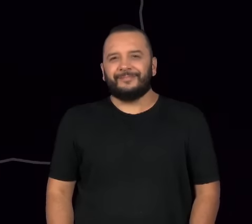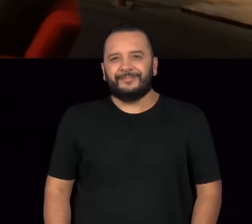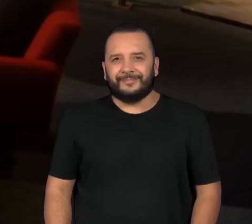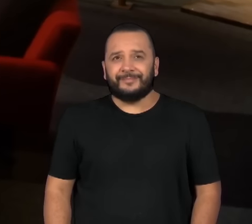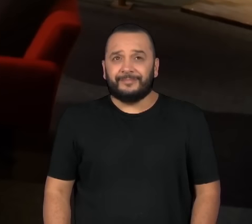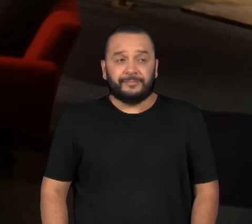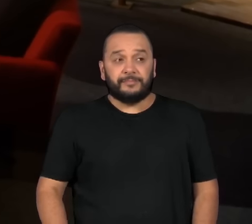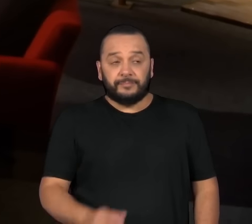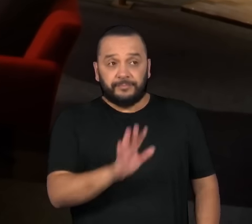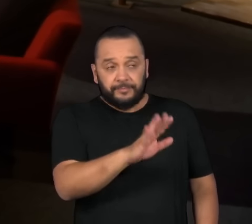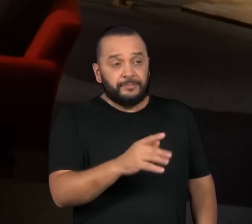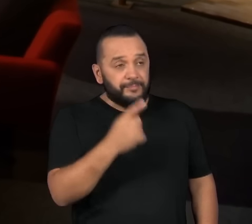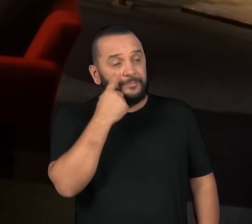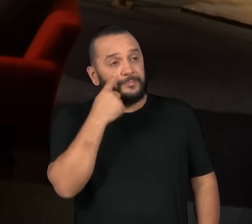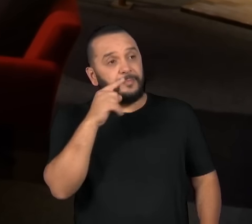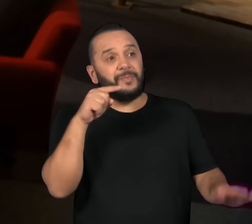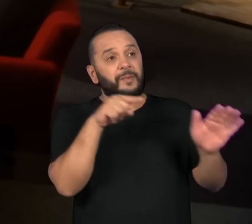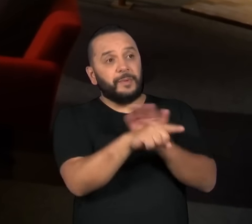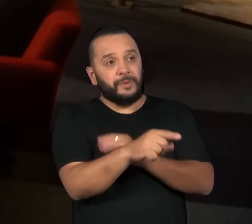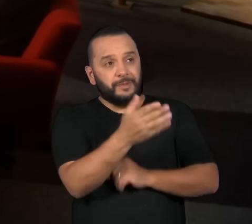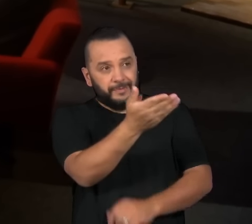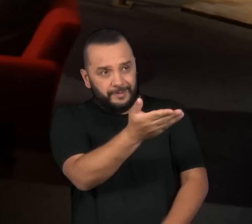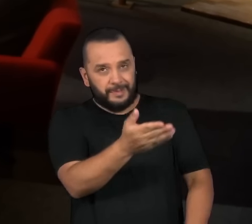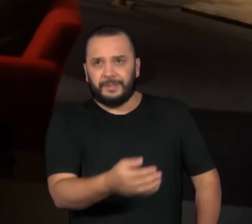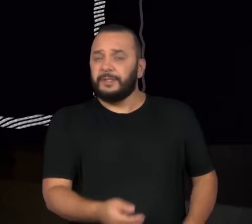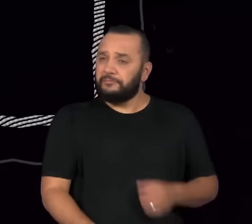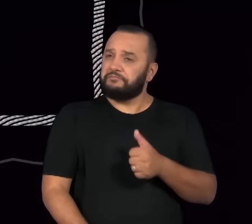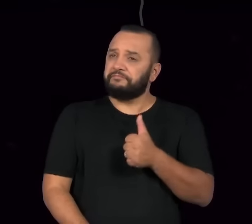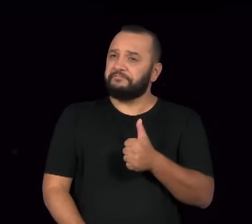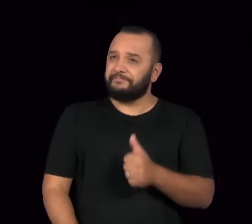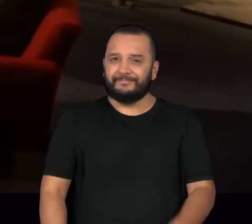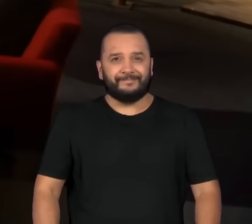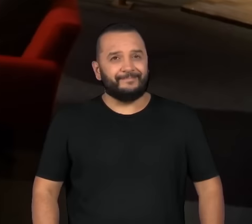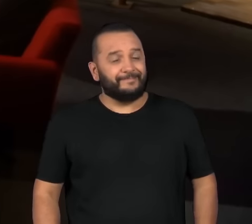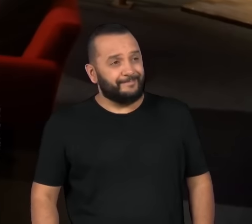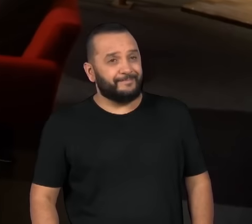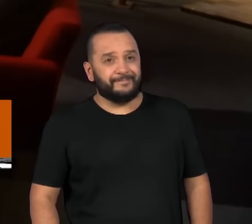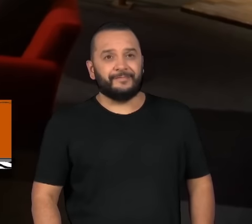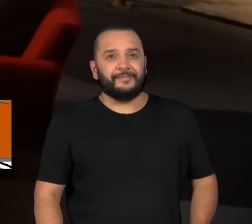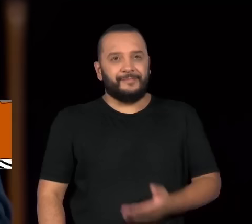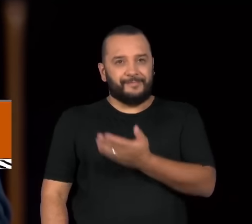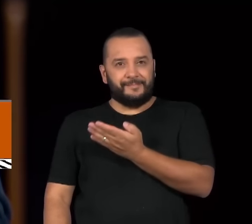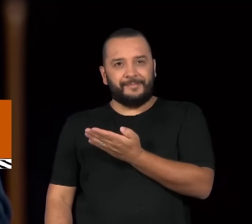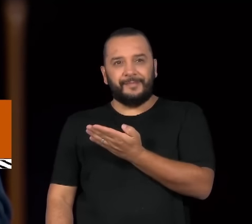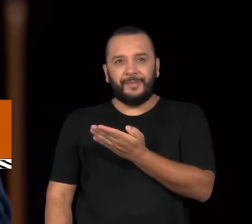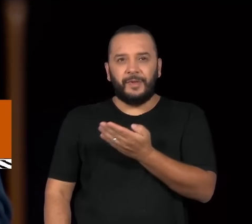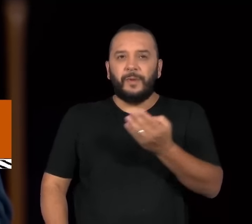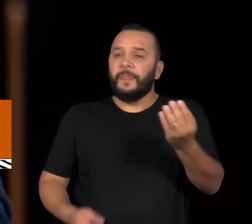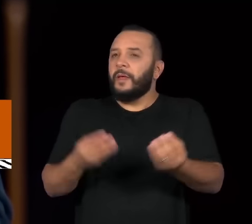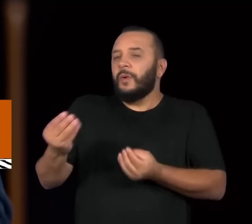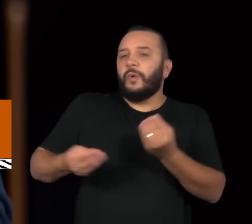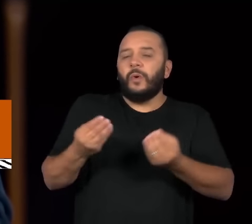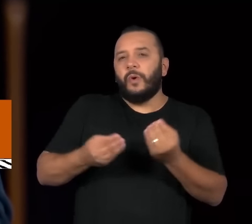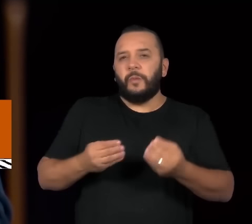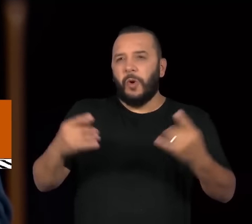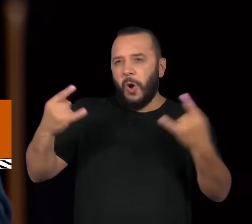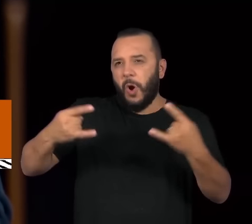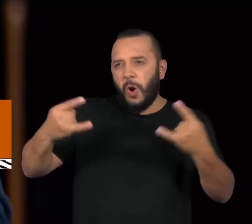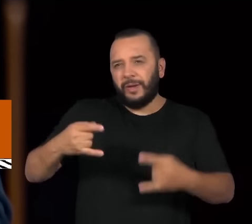amor. Vamos ouvir o que eles estão perguntando aqui para você Vai no lá. nosso papo. Buck, como manter o rock relevante agora que